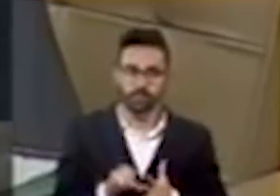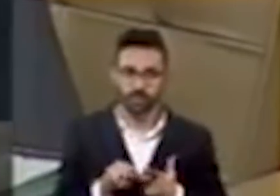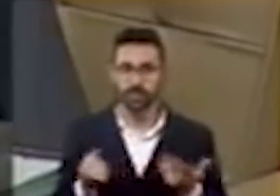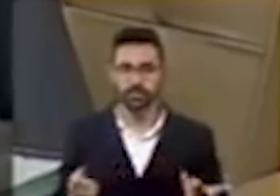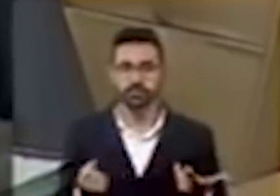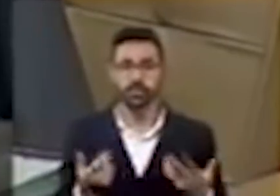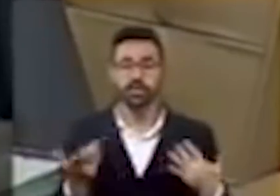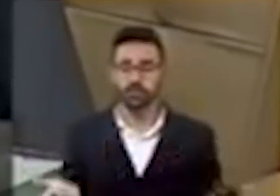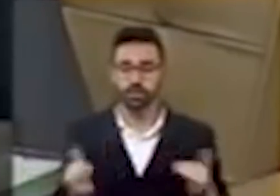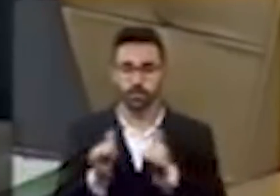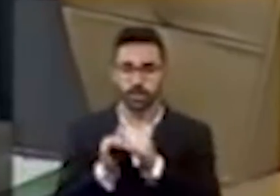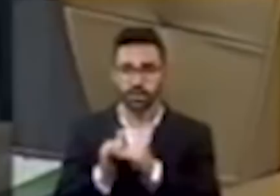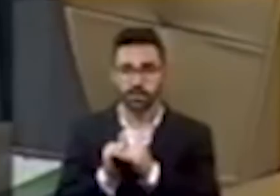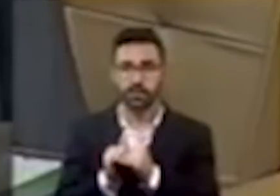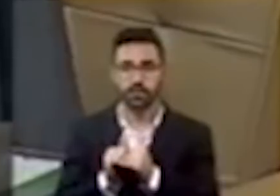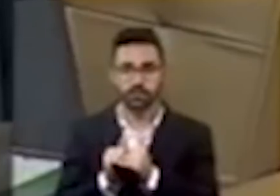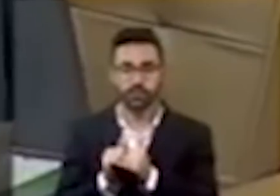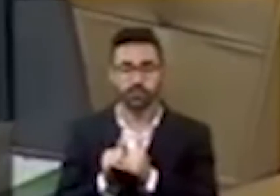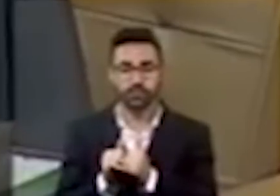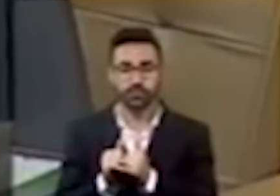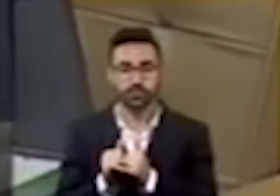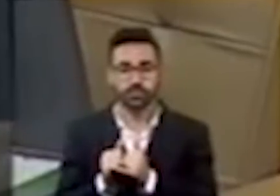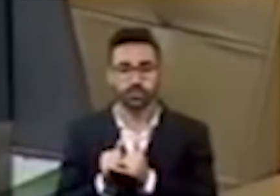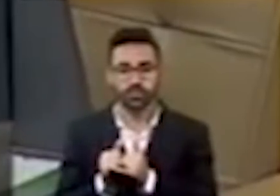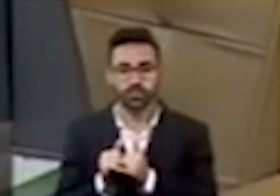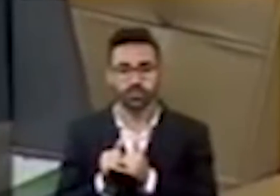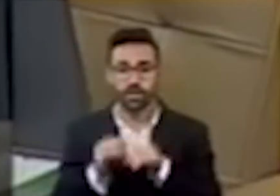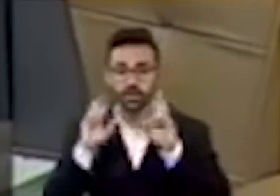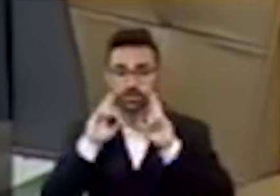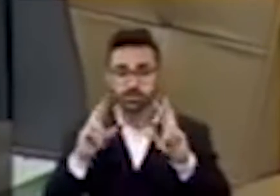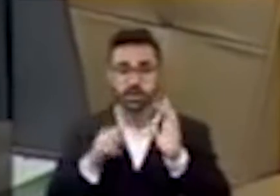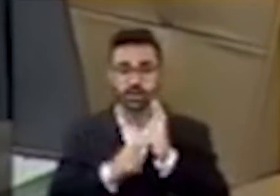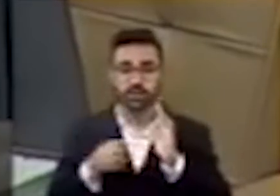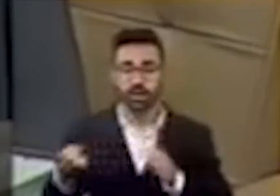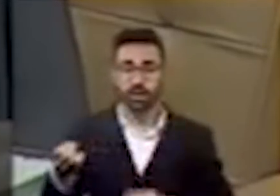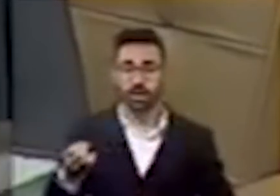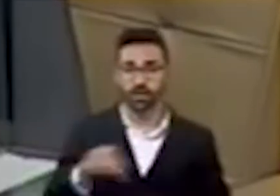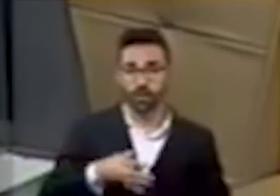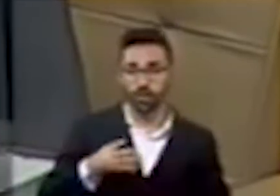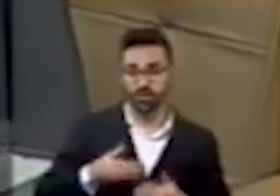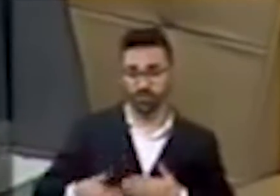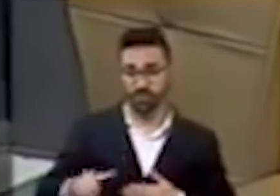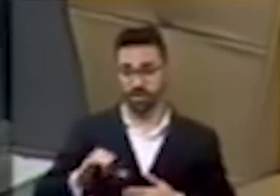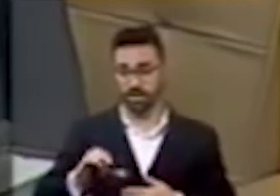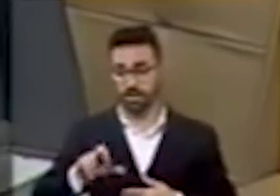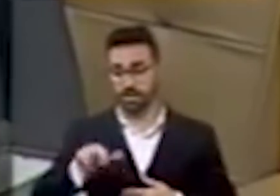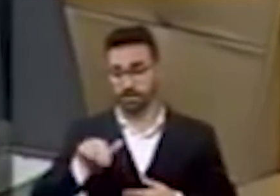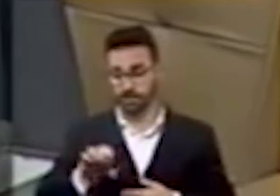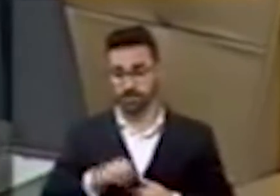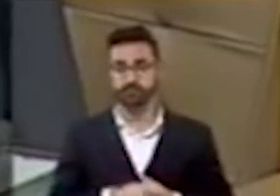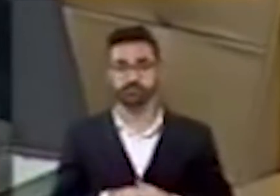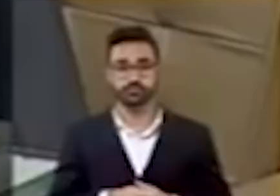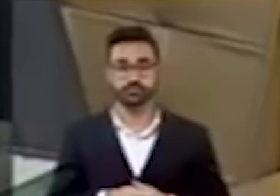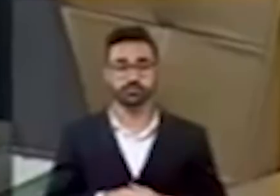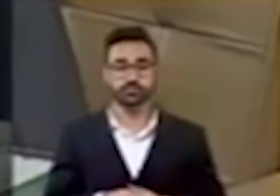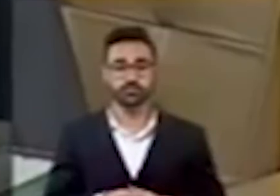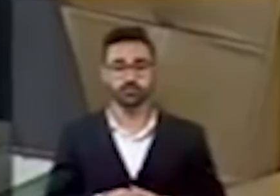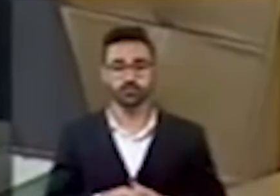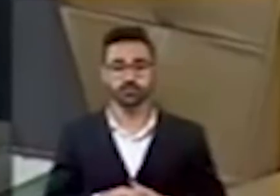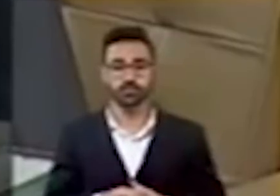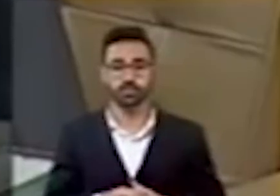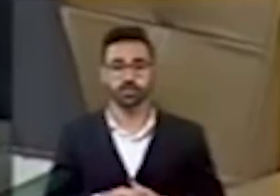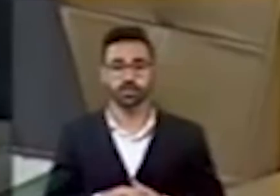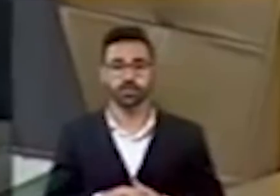do indulto e atentos às circunstâncias da nova criminalidade associativa. Mas, mais uma